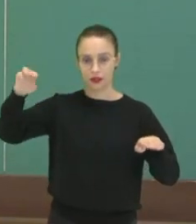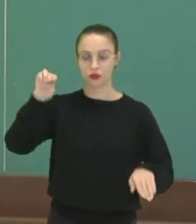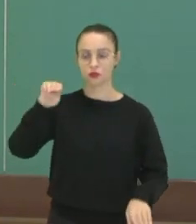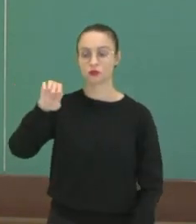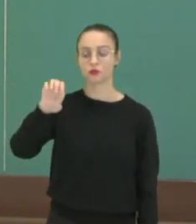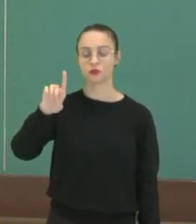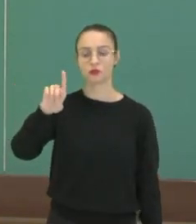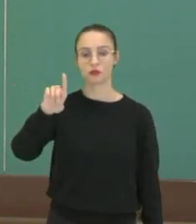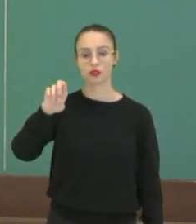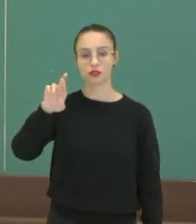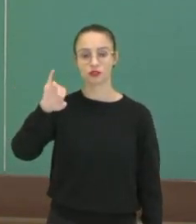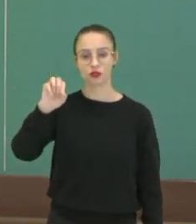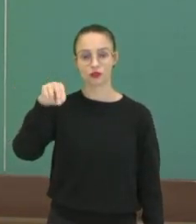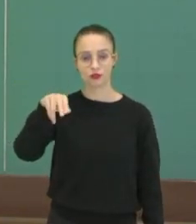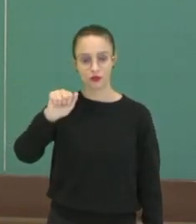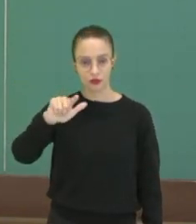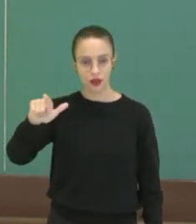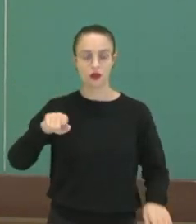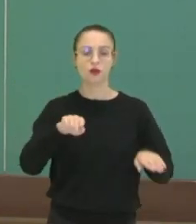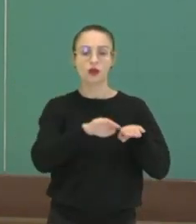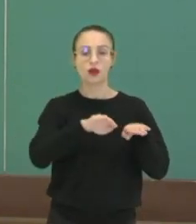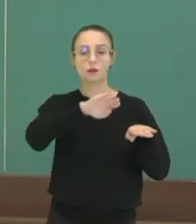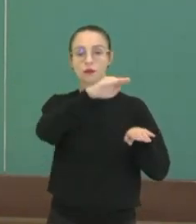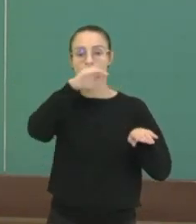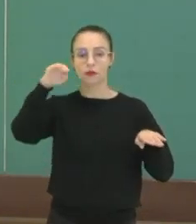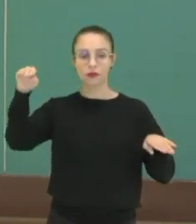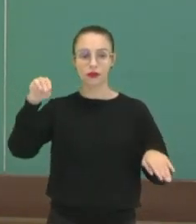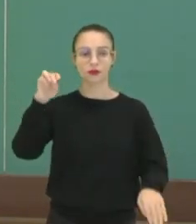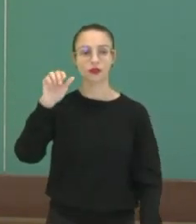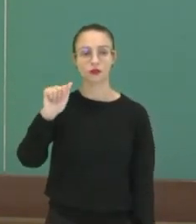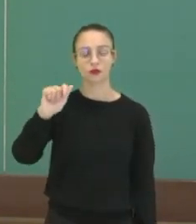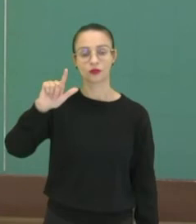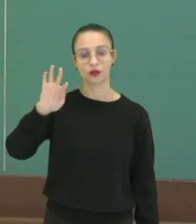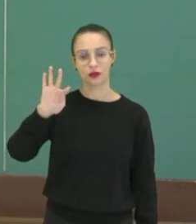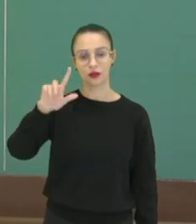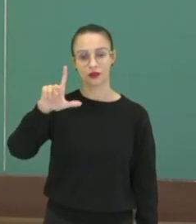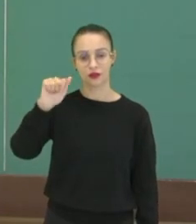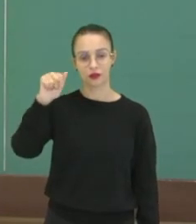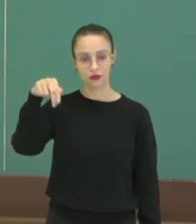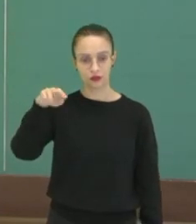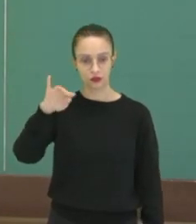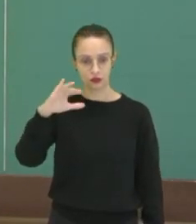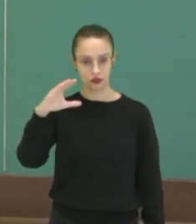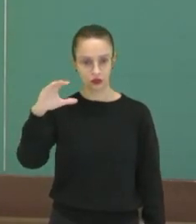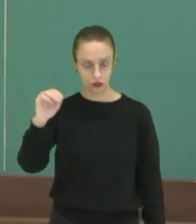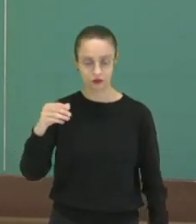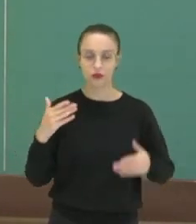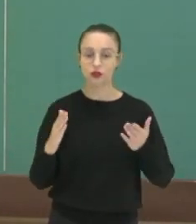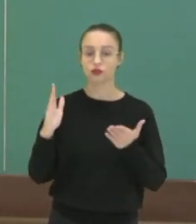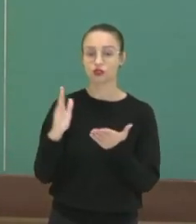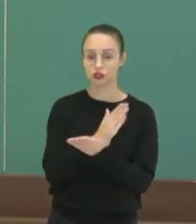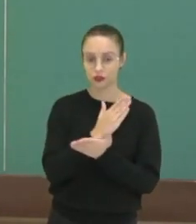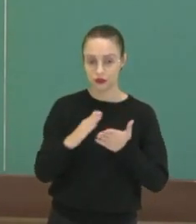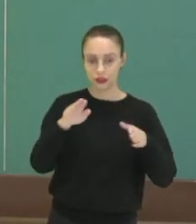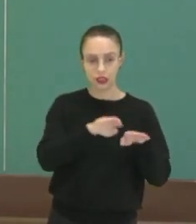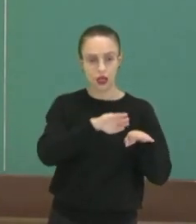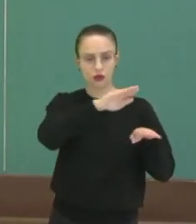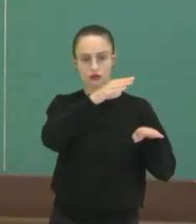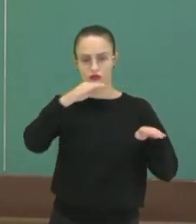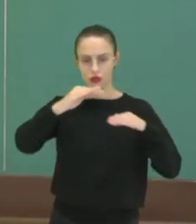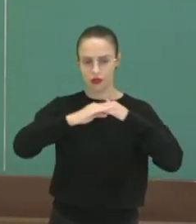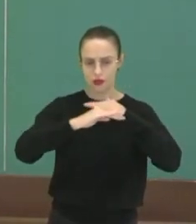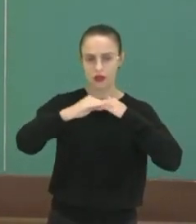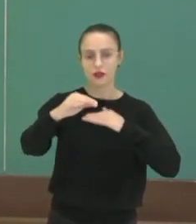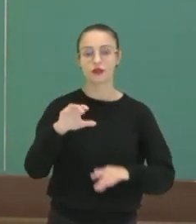Meridional e o Planalto Atlântico. Então, nessa divisão das formas de relevo, a região sul do Brasil apresenta